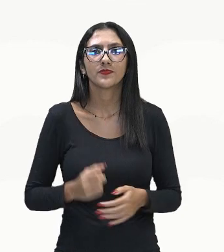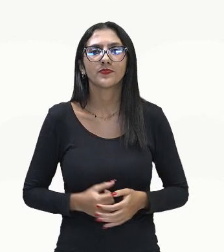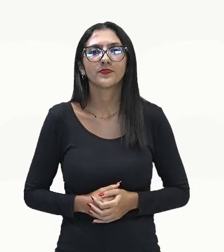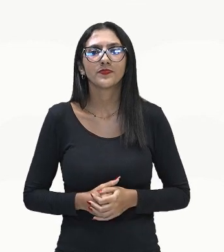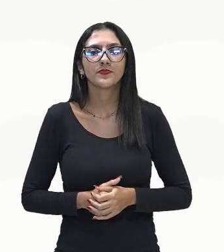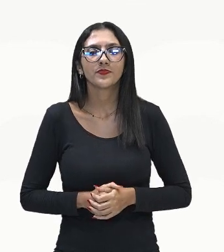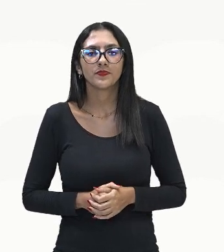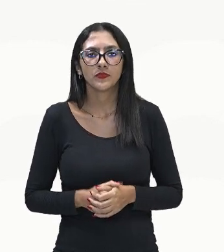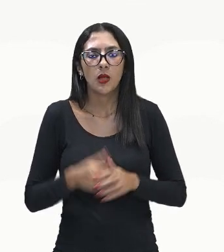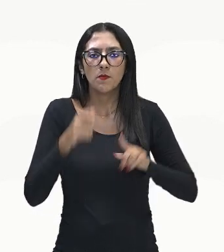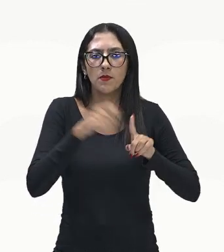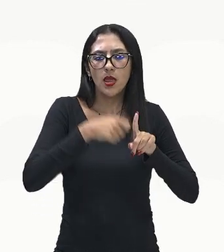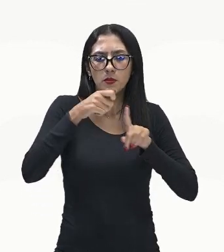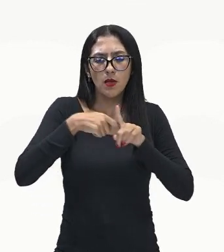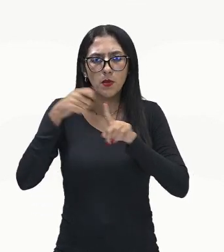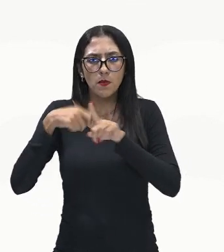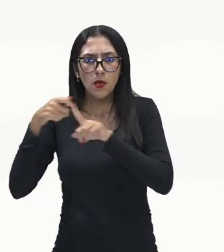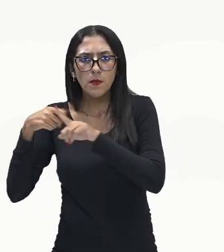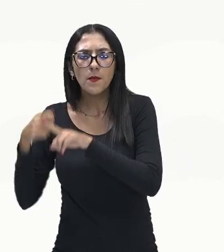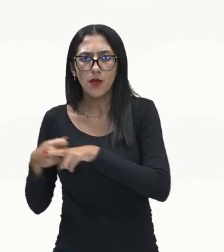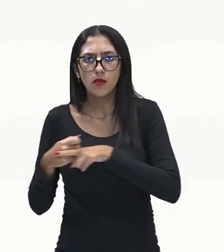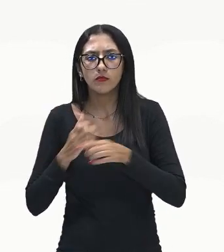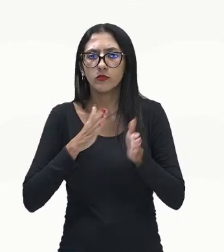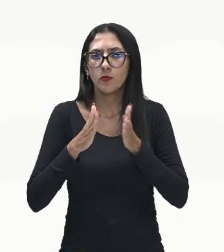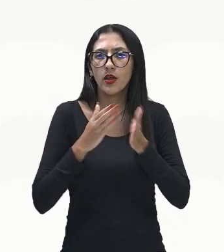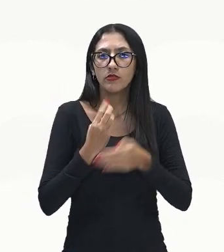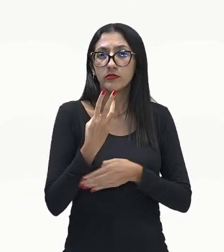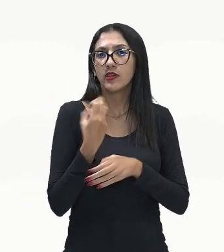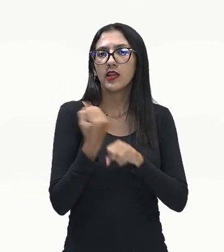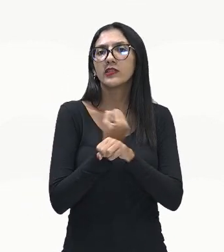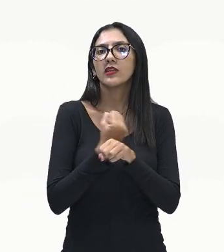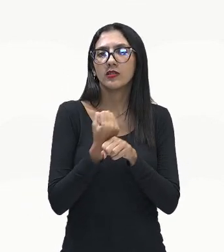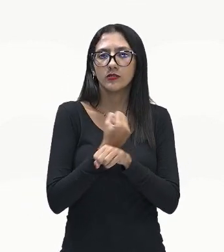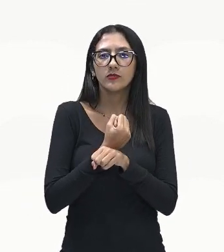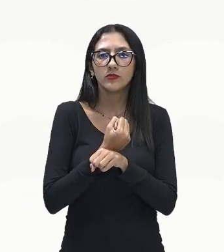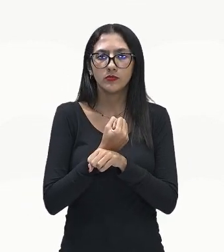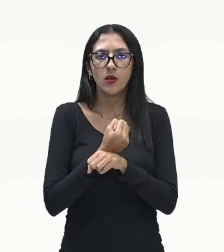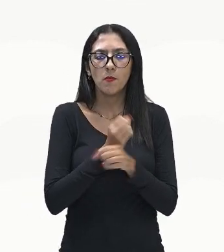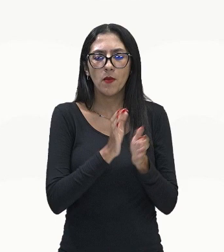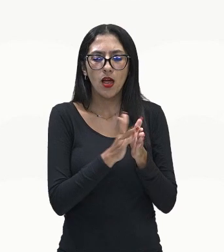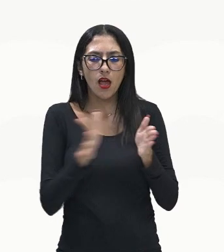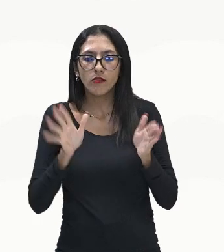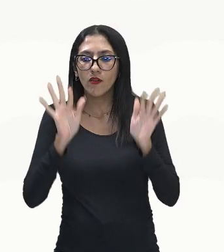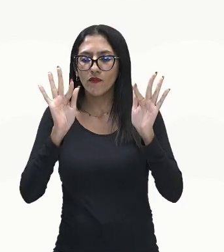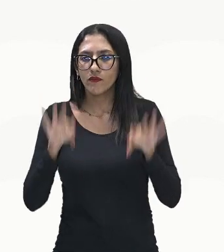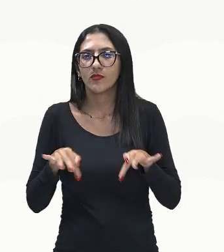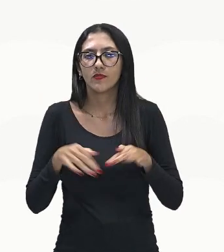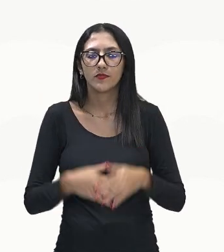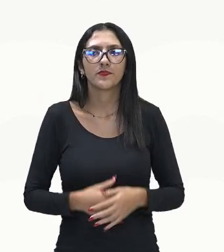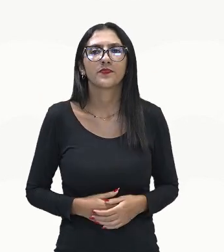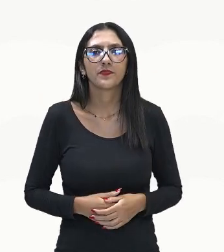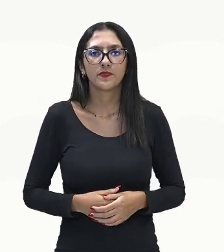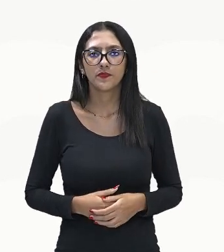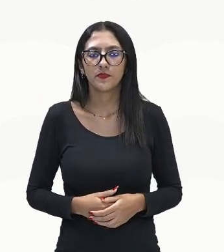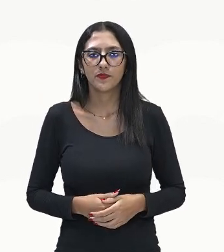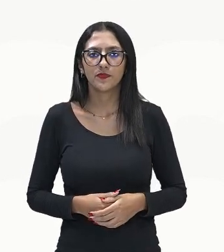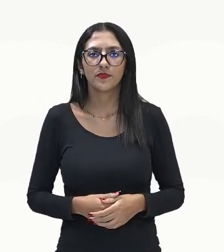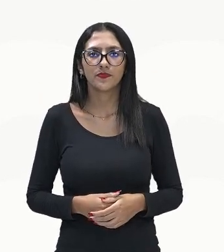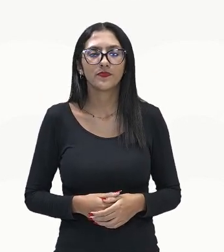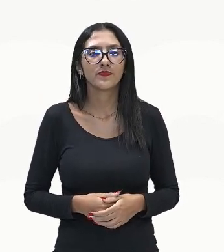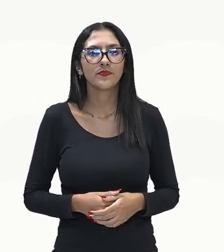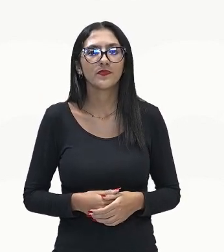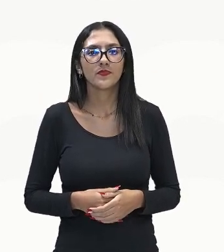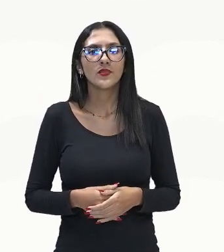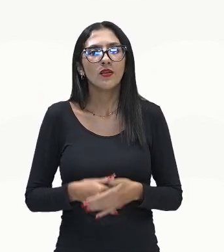949,50 todos os meses ao longo de 3 anos. Então você consegue observar,